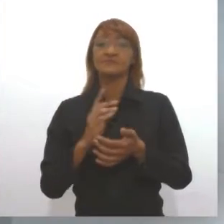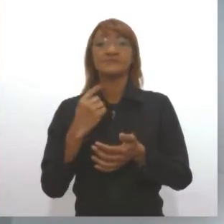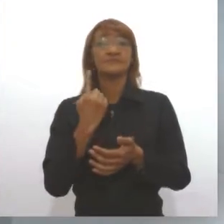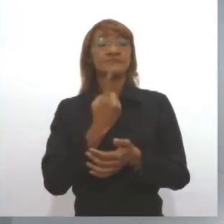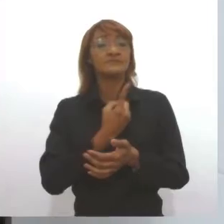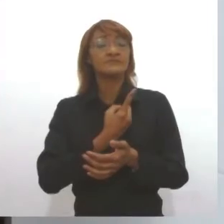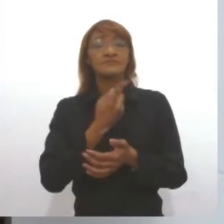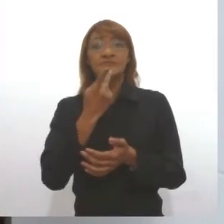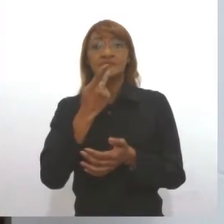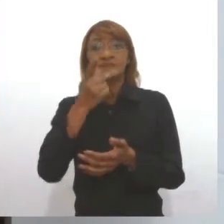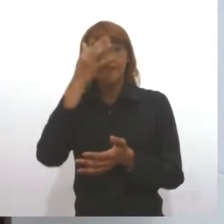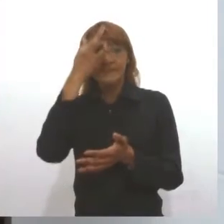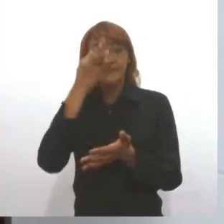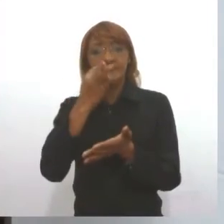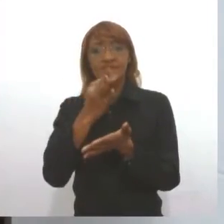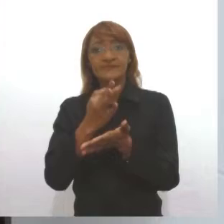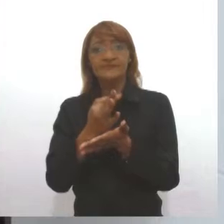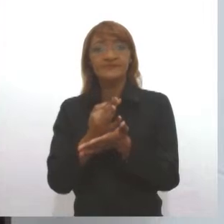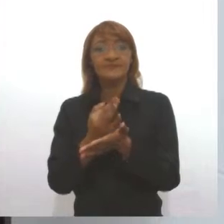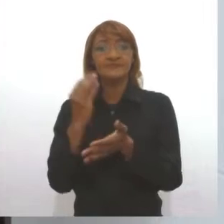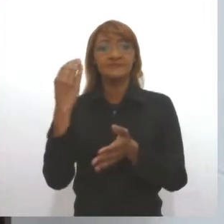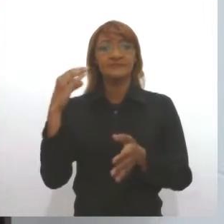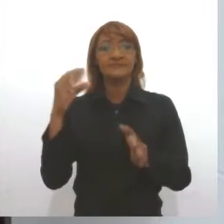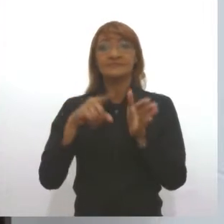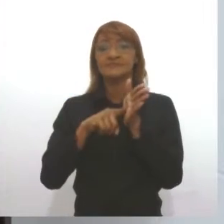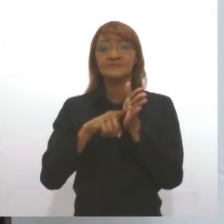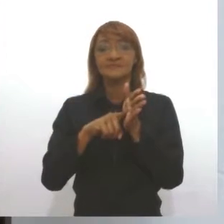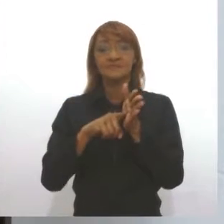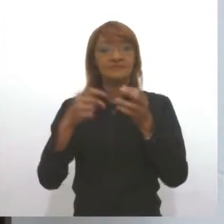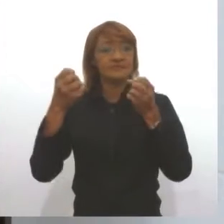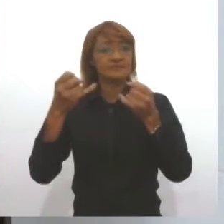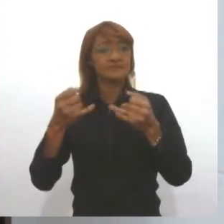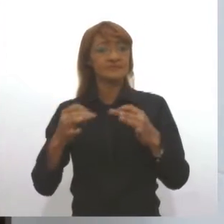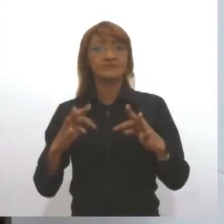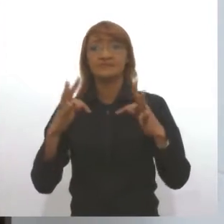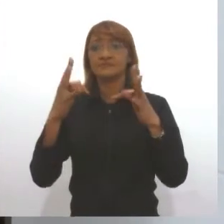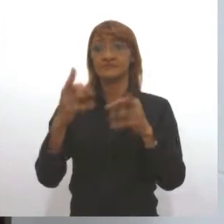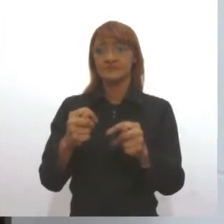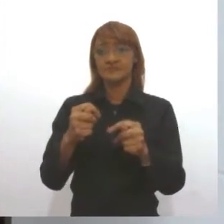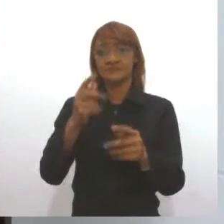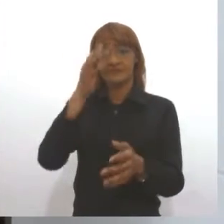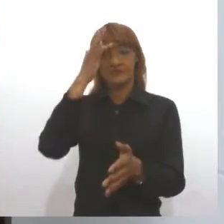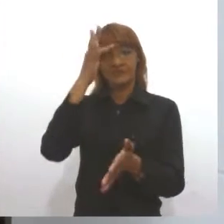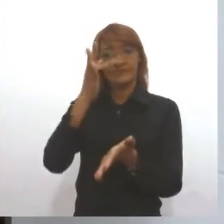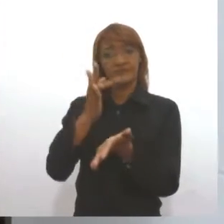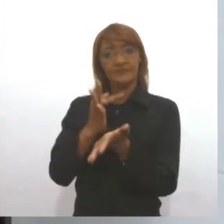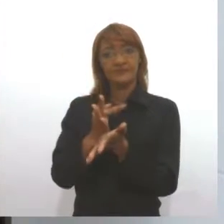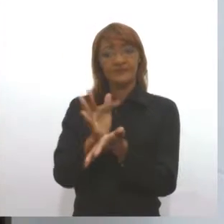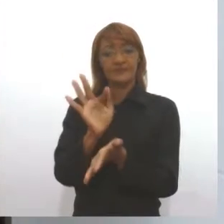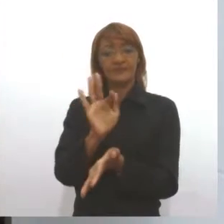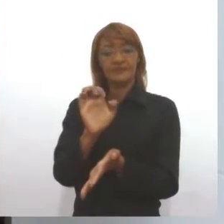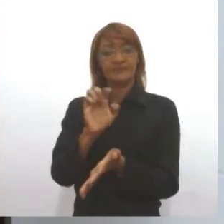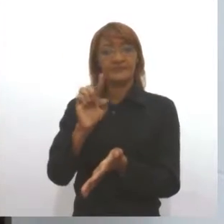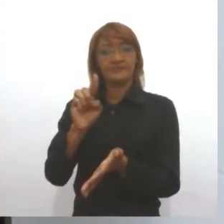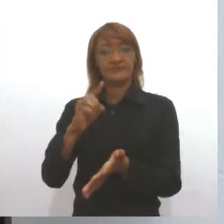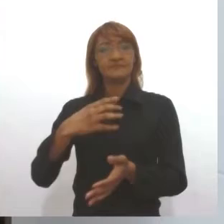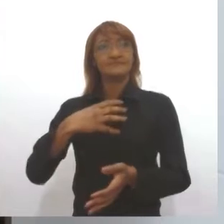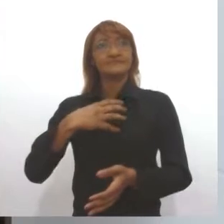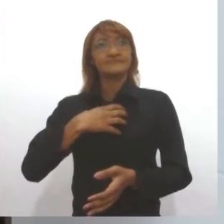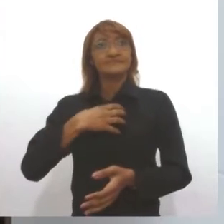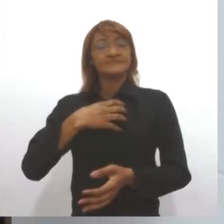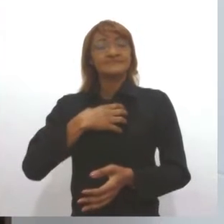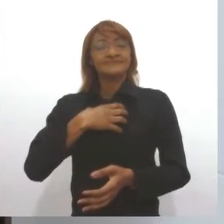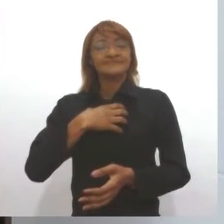a gente fala do ser humano na sua completude, né? A fé tem a ver com sentimento, né? De você contemplar